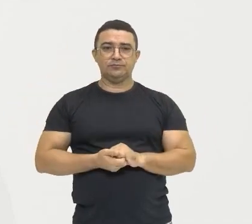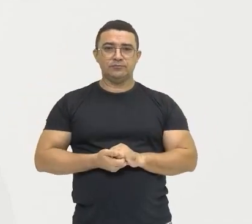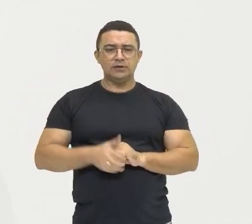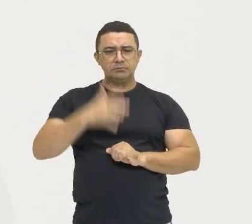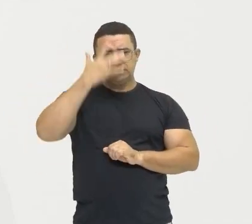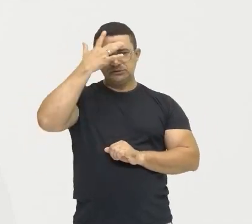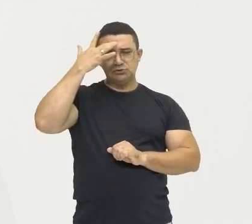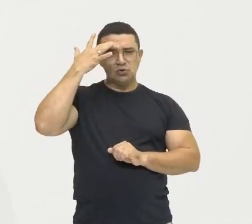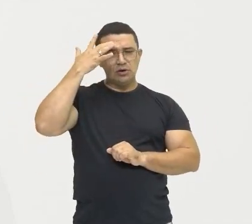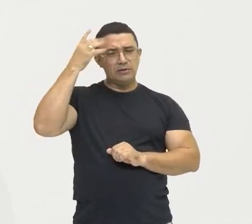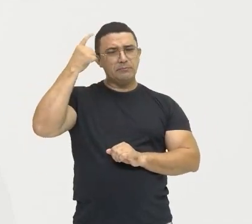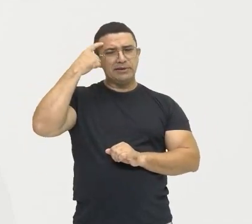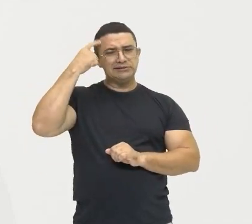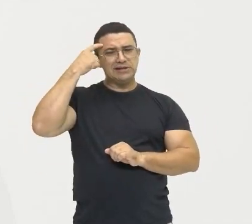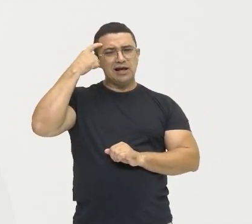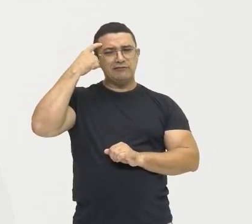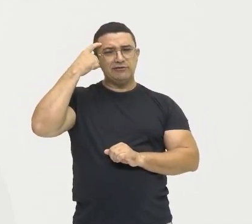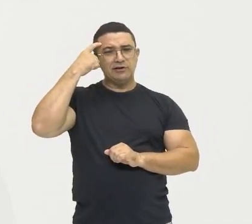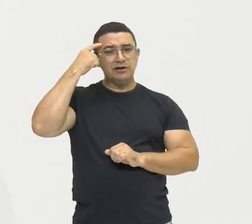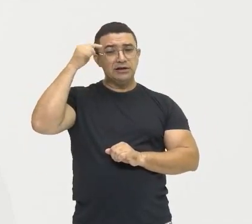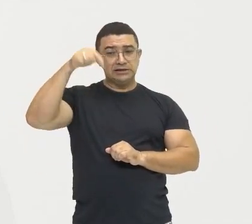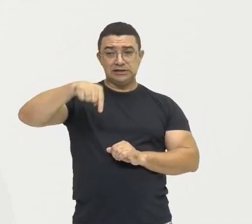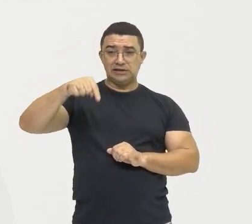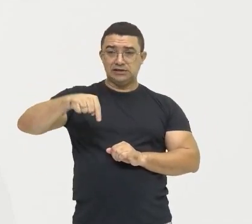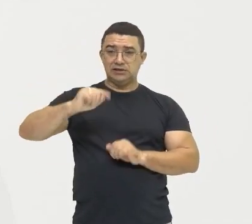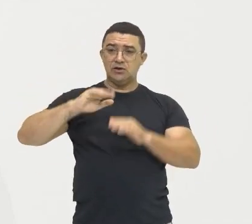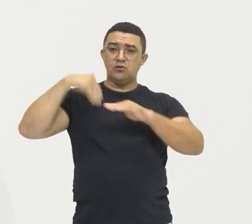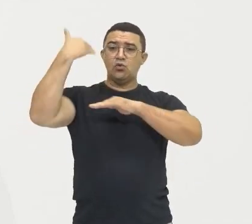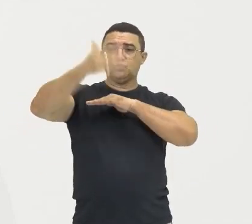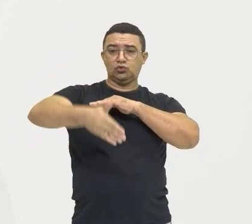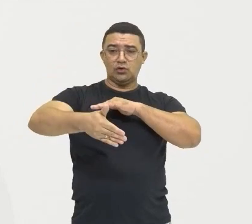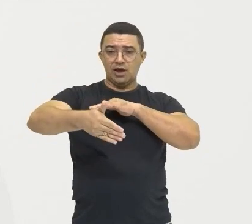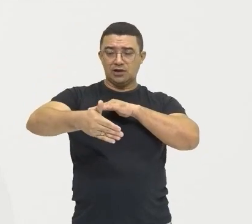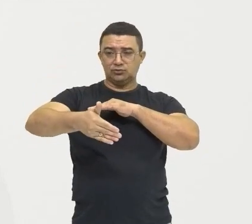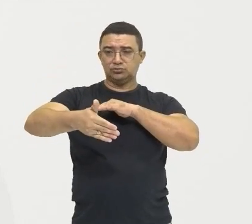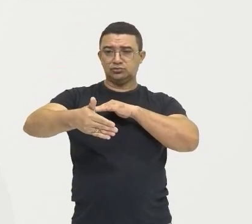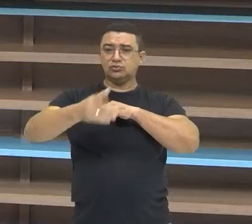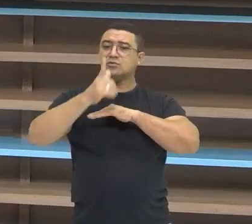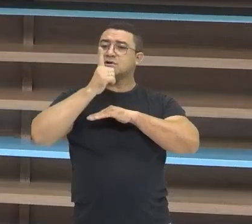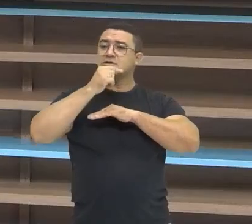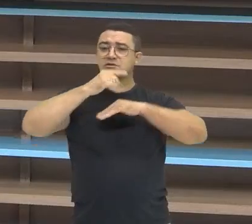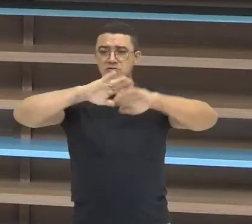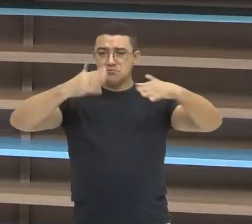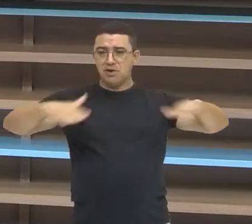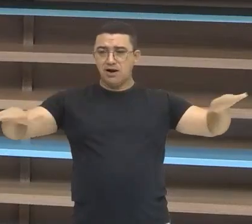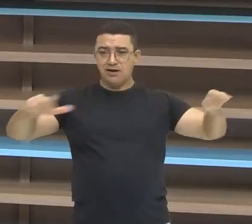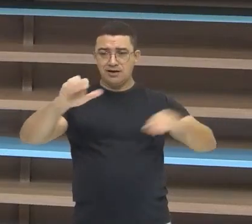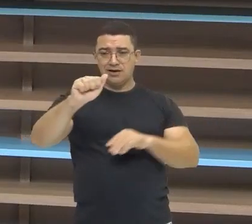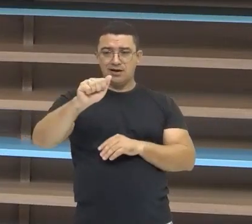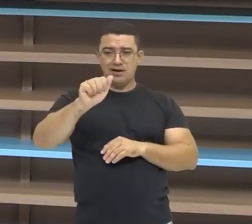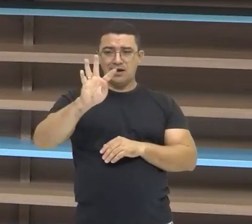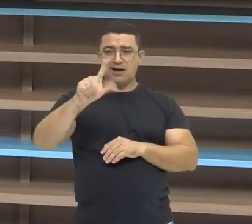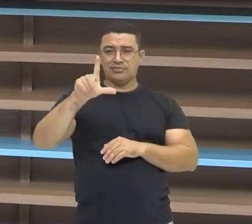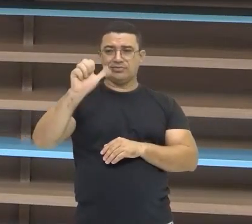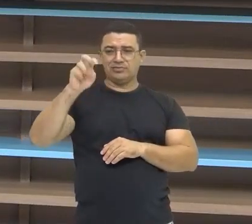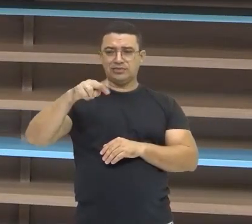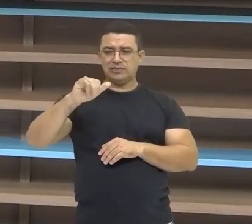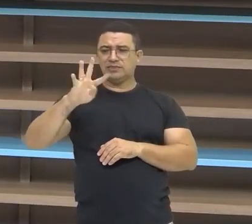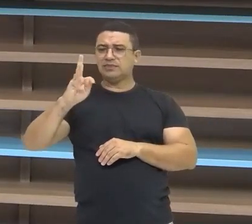visão de que esse outro lado do Atlântico, o que eles iam encontrar